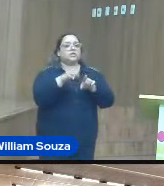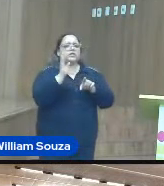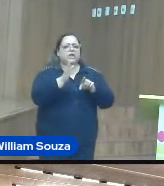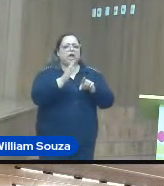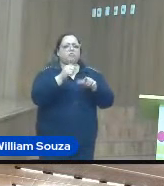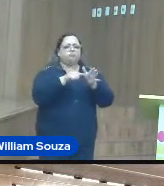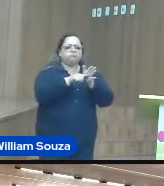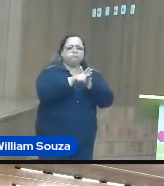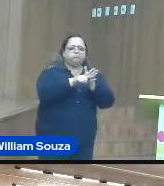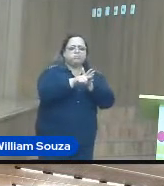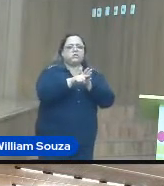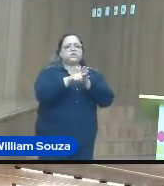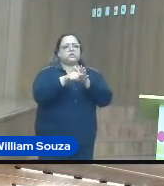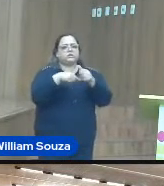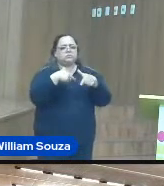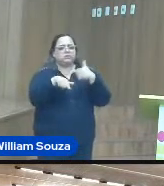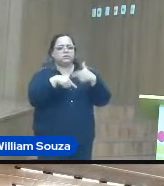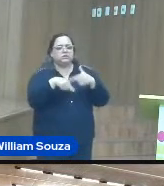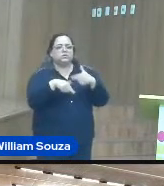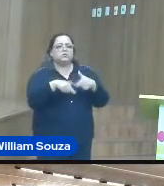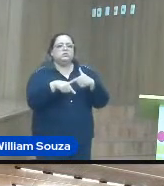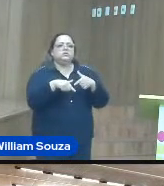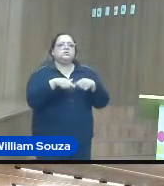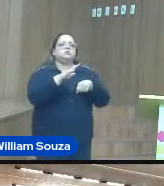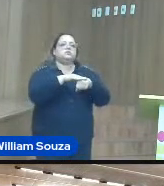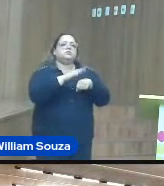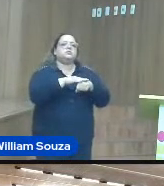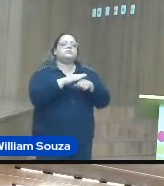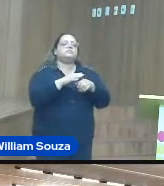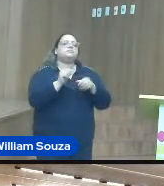o período com